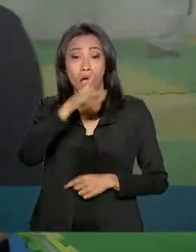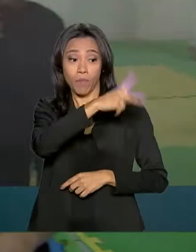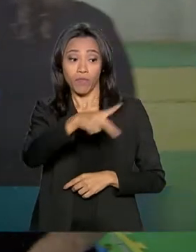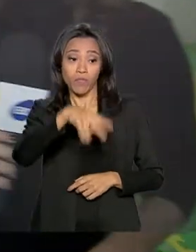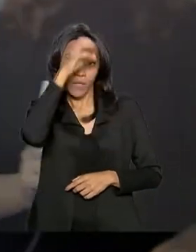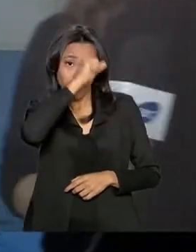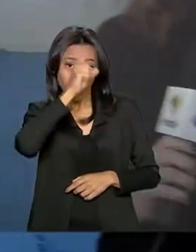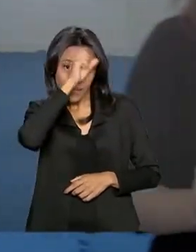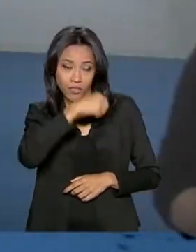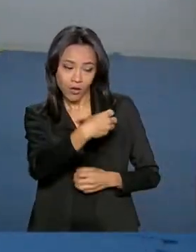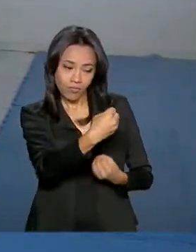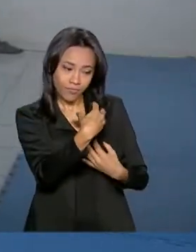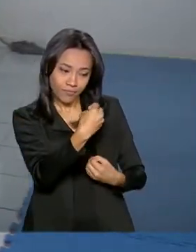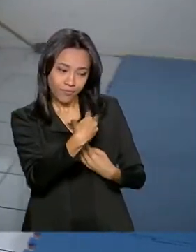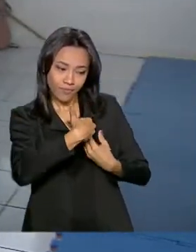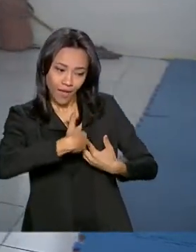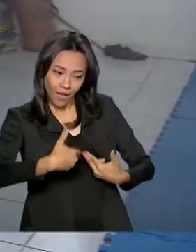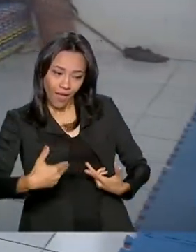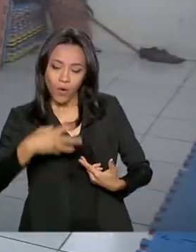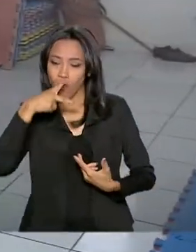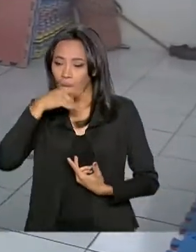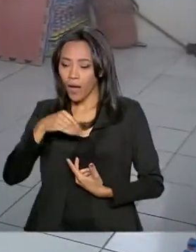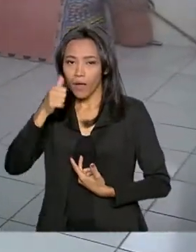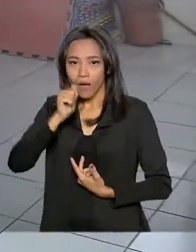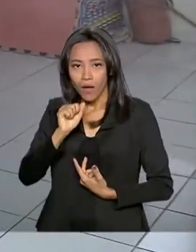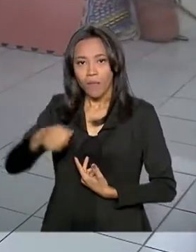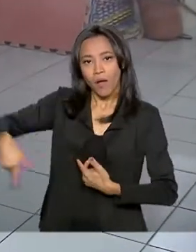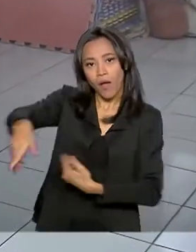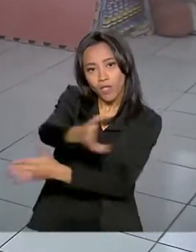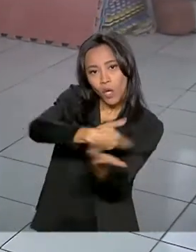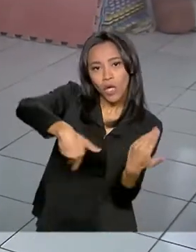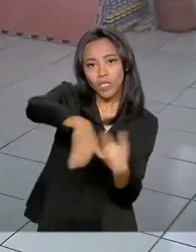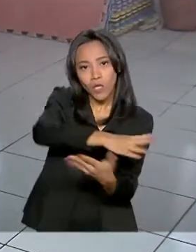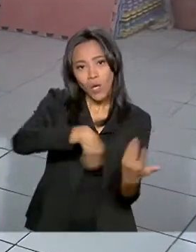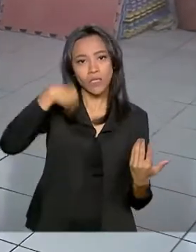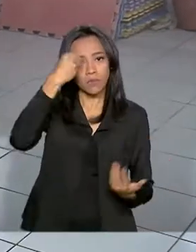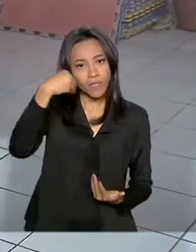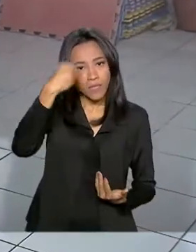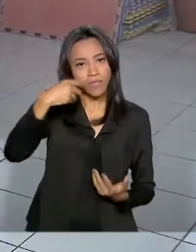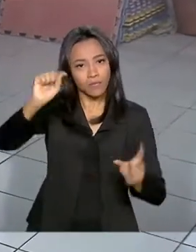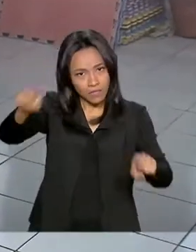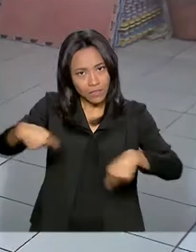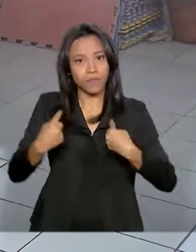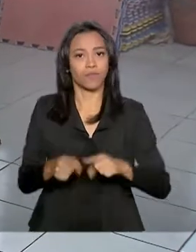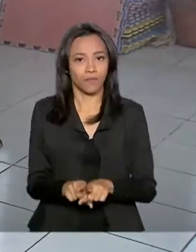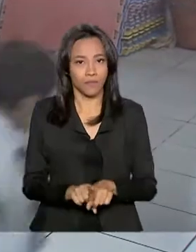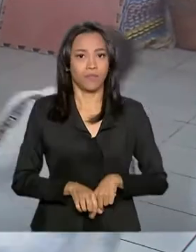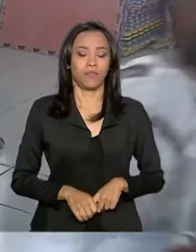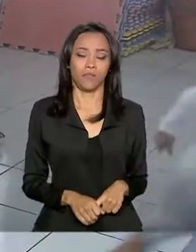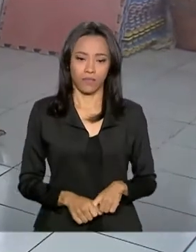específicas deles. E os pais compartilham experiências e desafios.